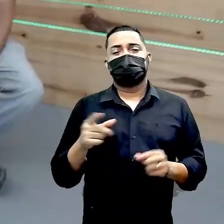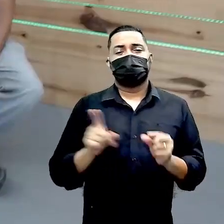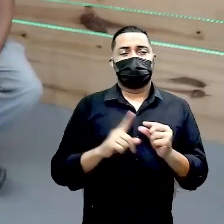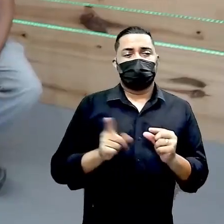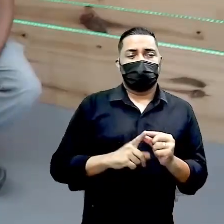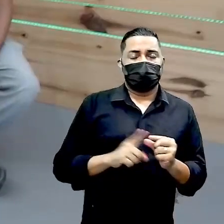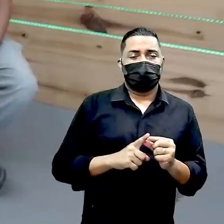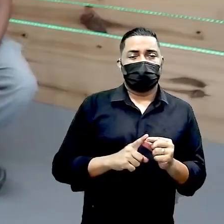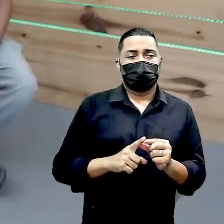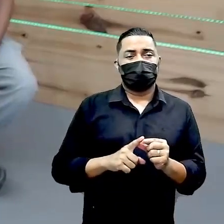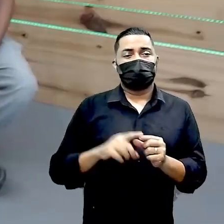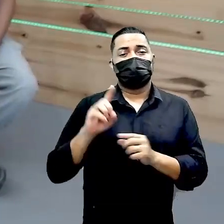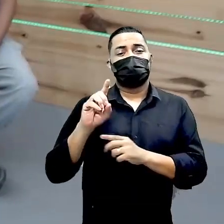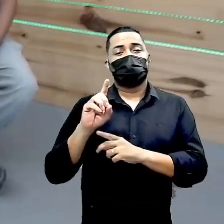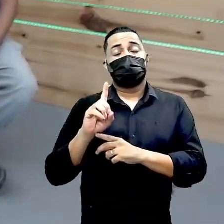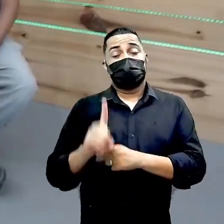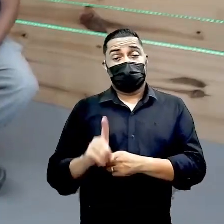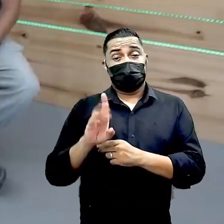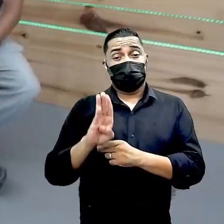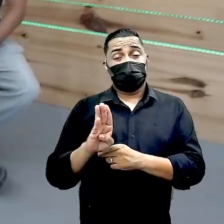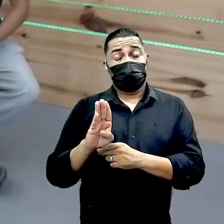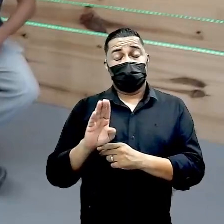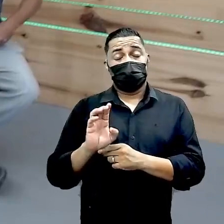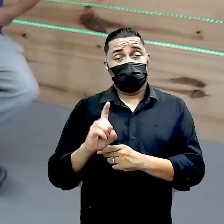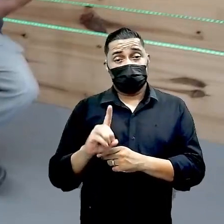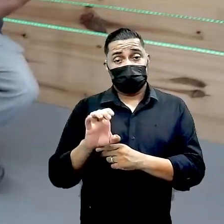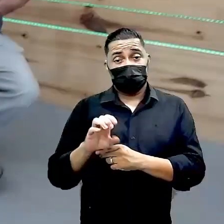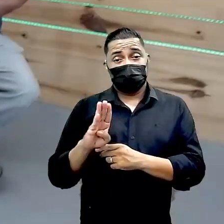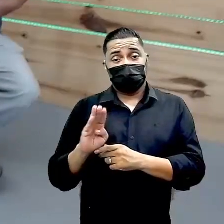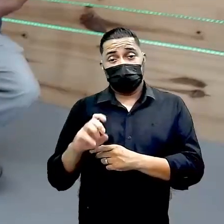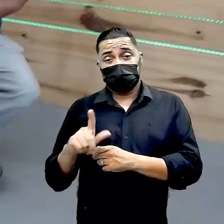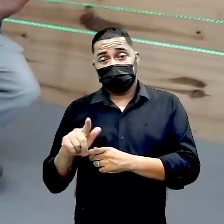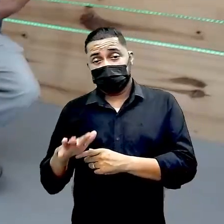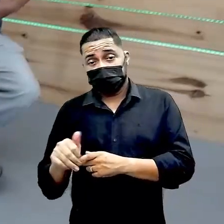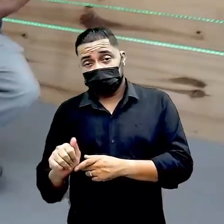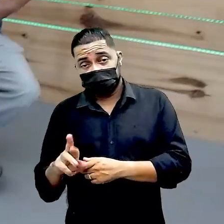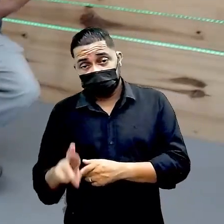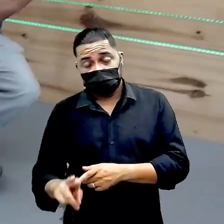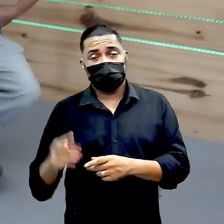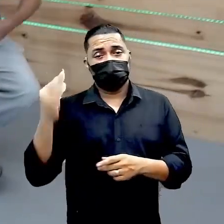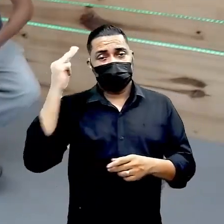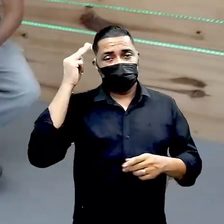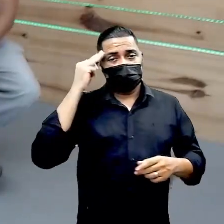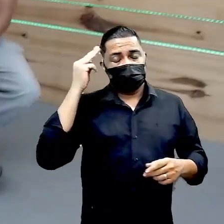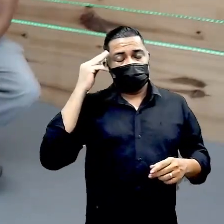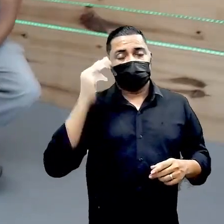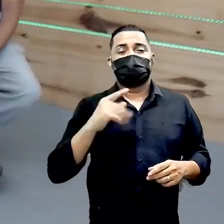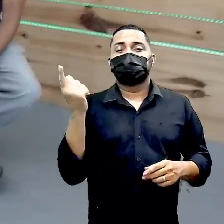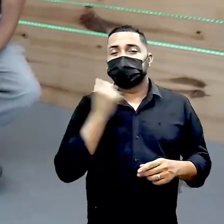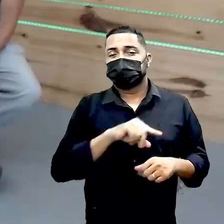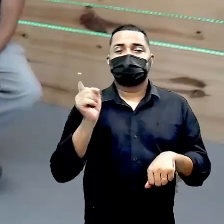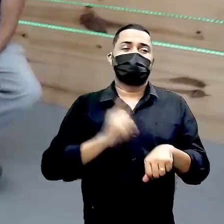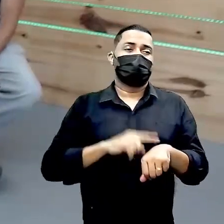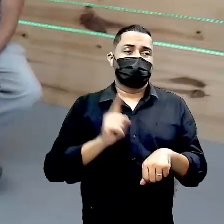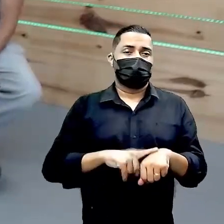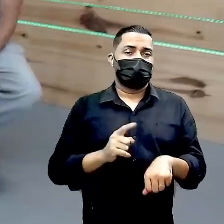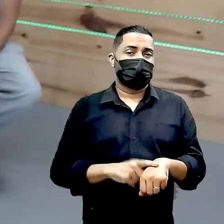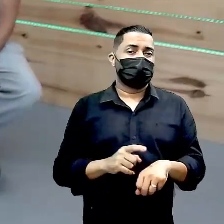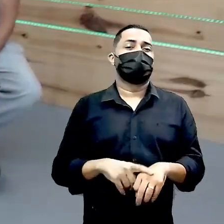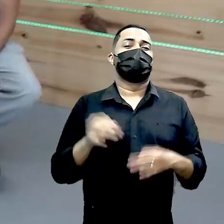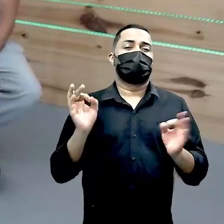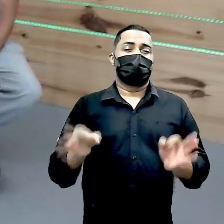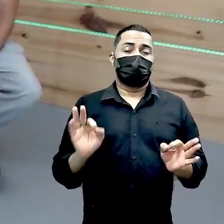chamada divulgar na mente, né? Então, a ideia tem essa propriedade e a gente consegue divulgar em tempo real,